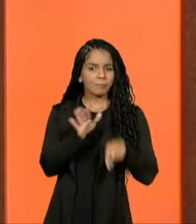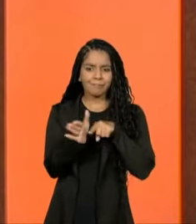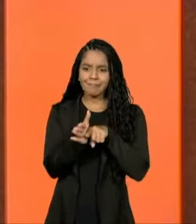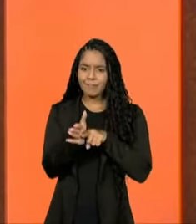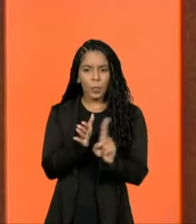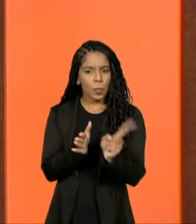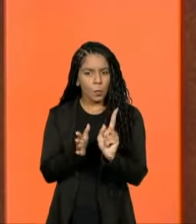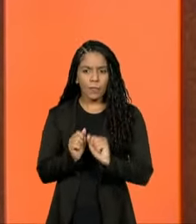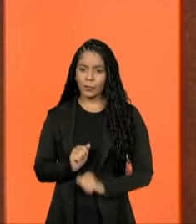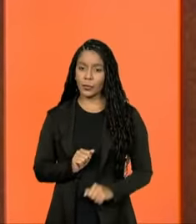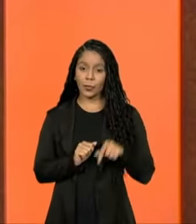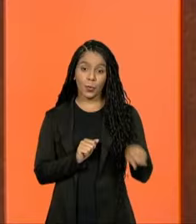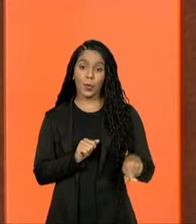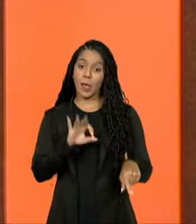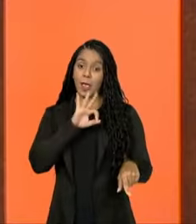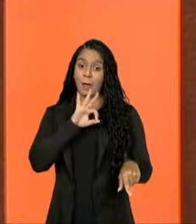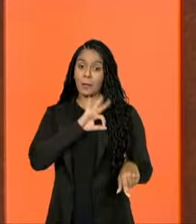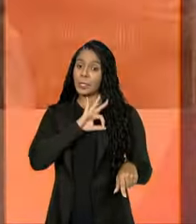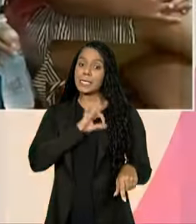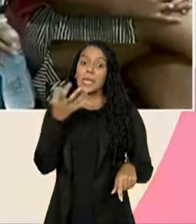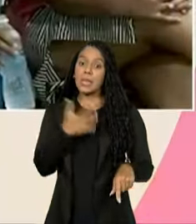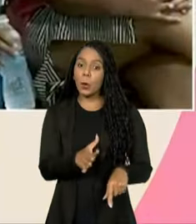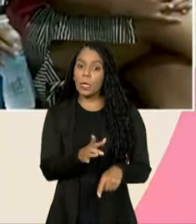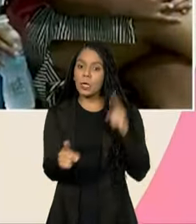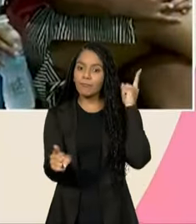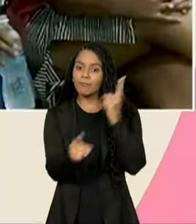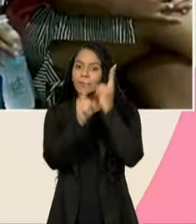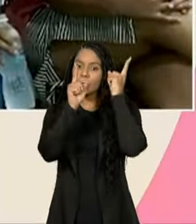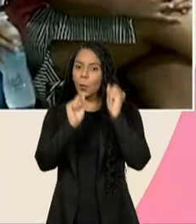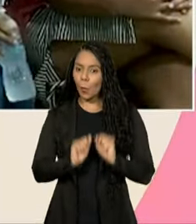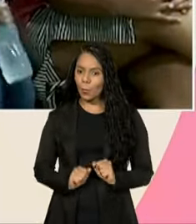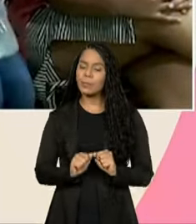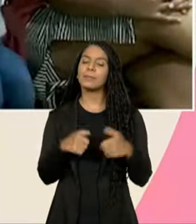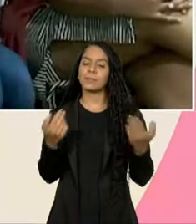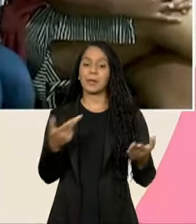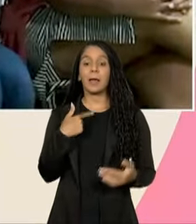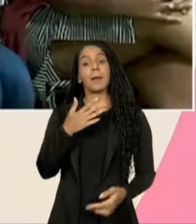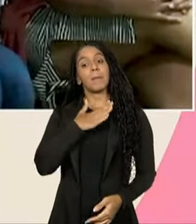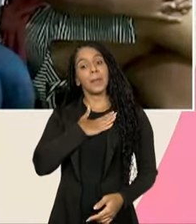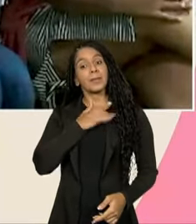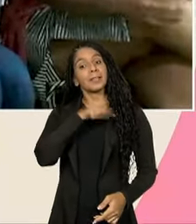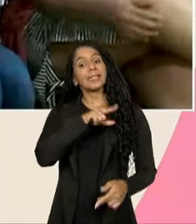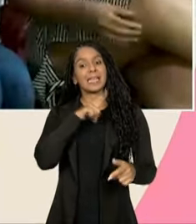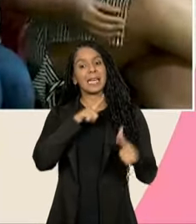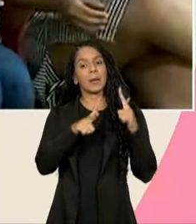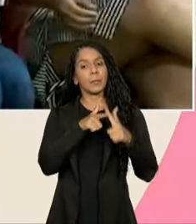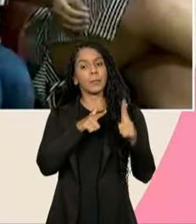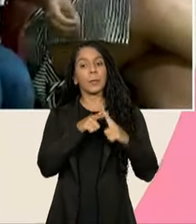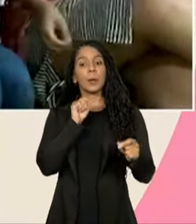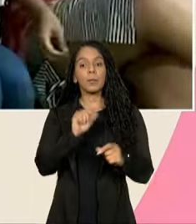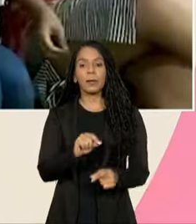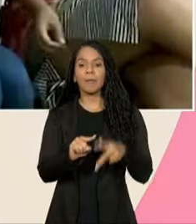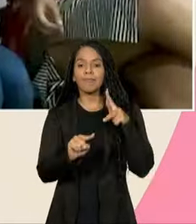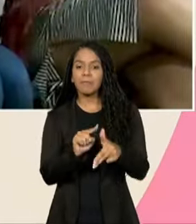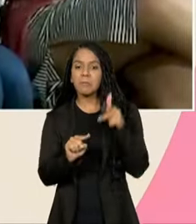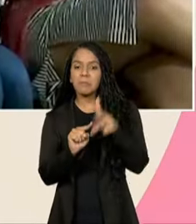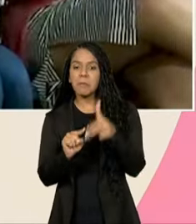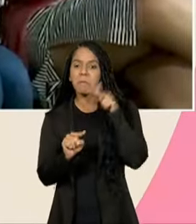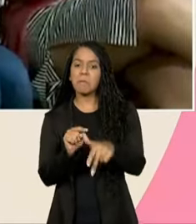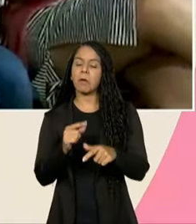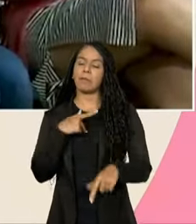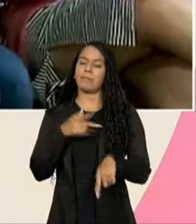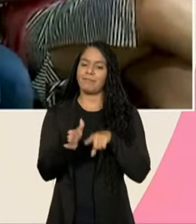queria chegar. Para mim, ele teria problemas na obstrução da investigação. Isso estava claro, assim, é isso.